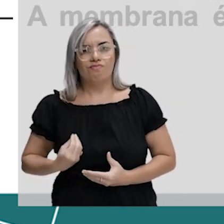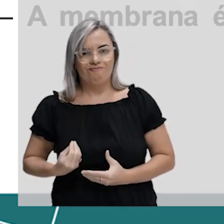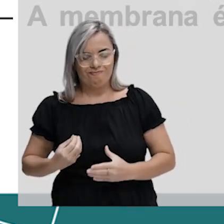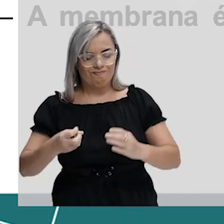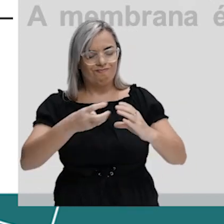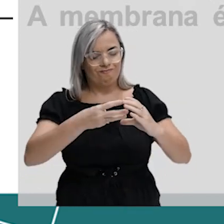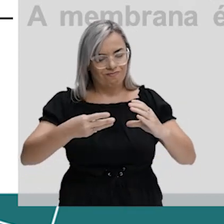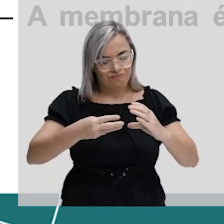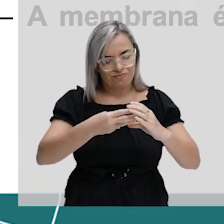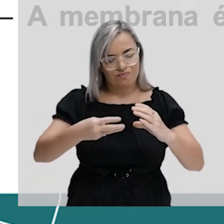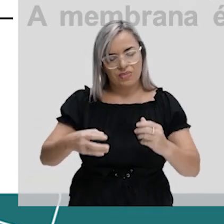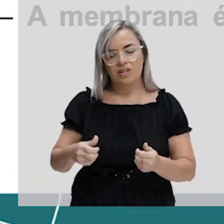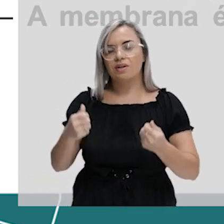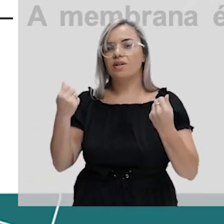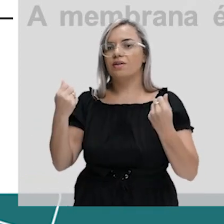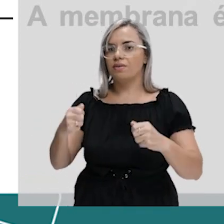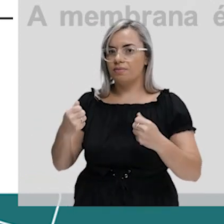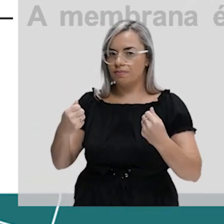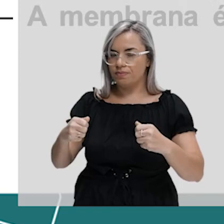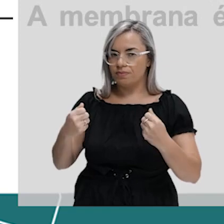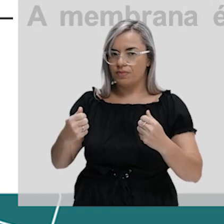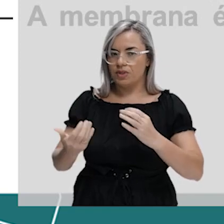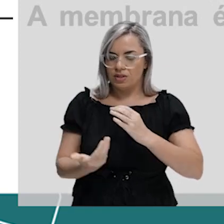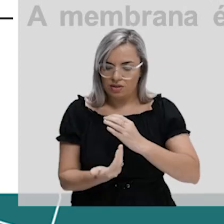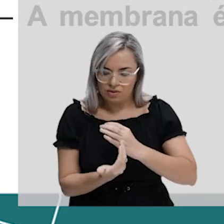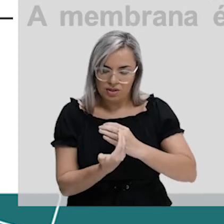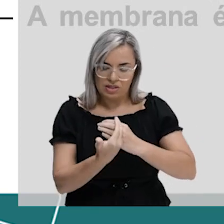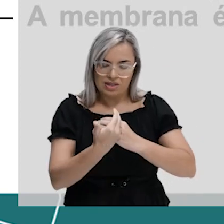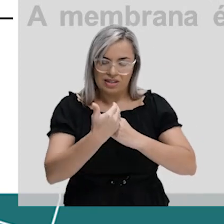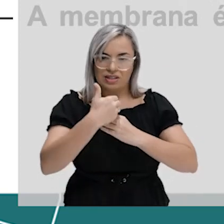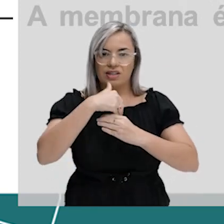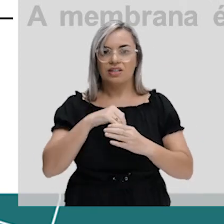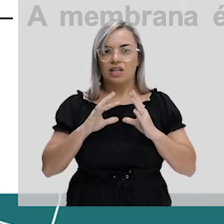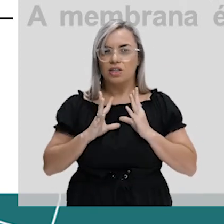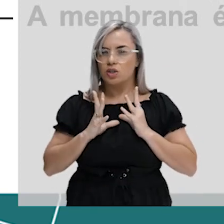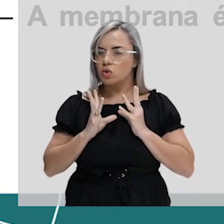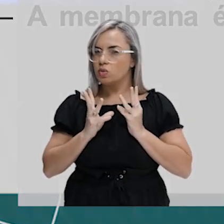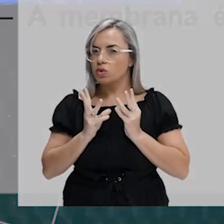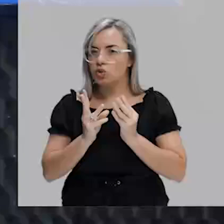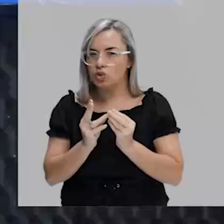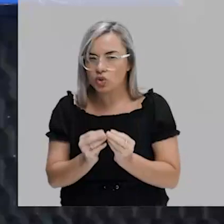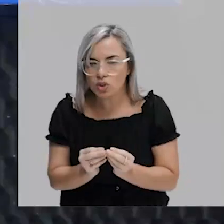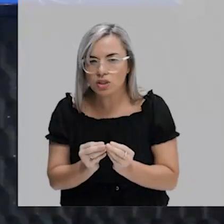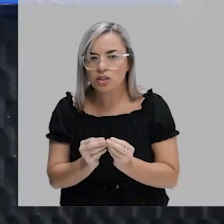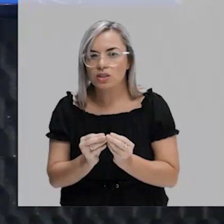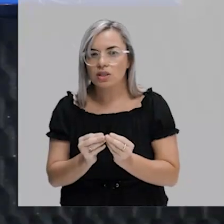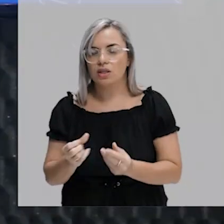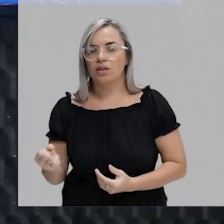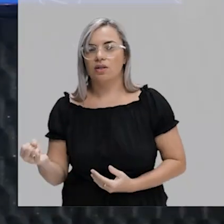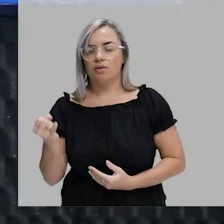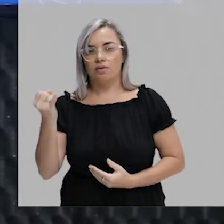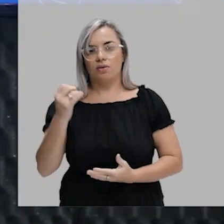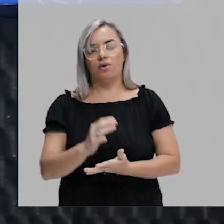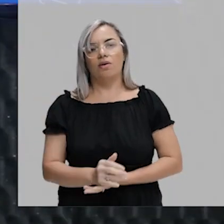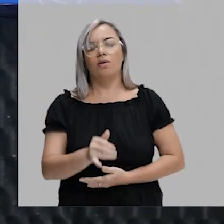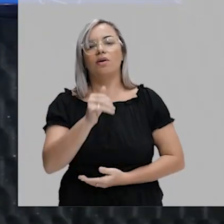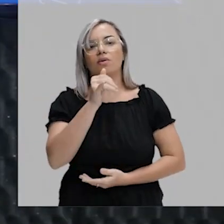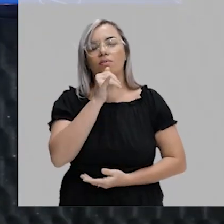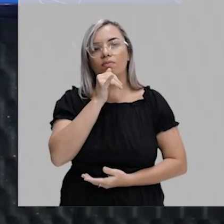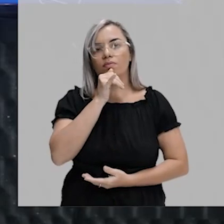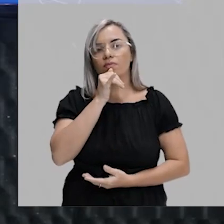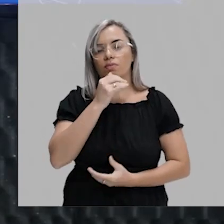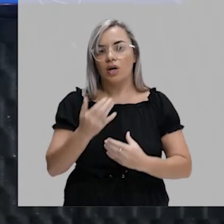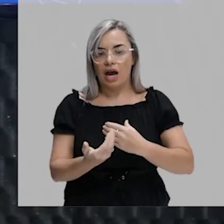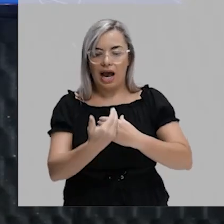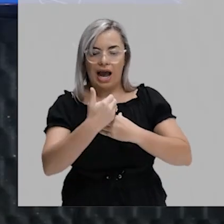célula precisa permitir a entrada de certas substâncias úteis. Então, ela pode permitir, por exemplo, a passagem